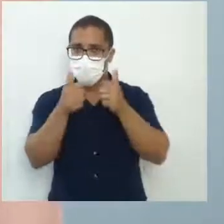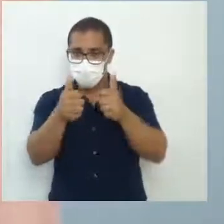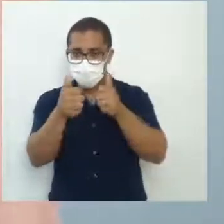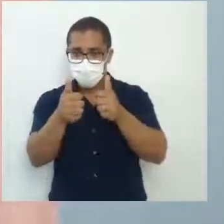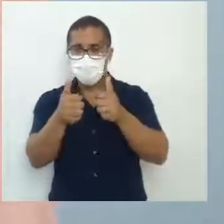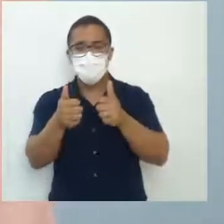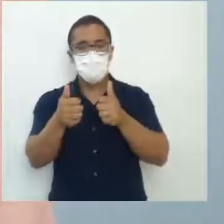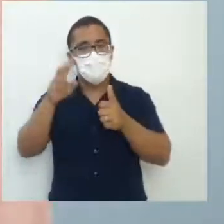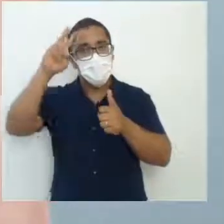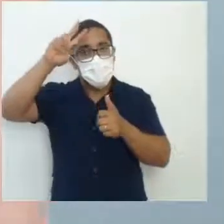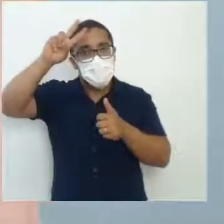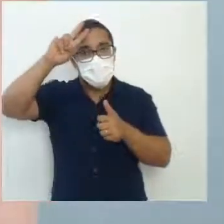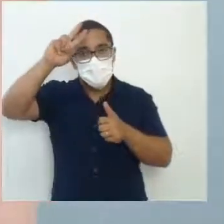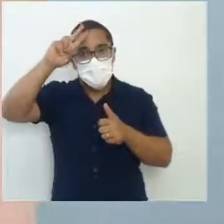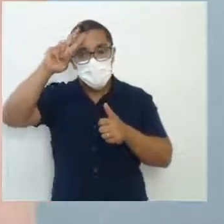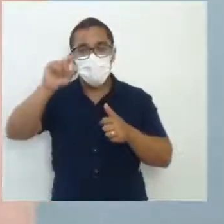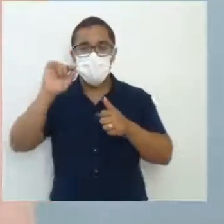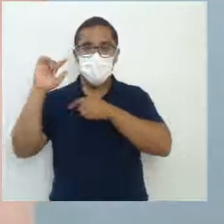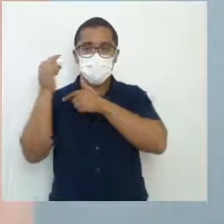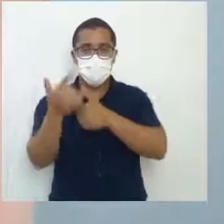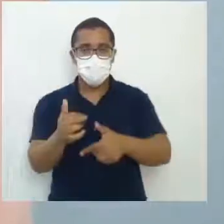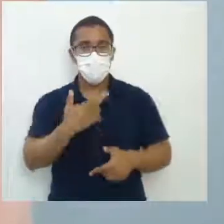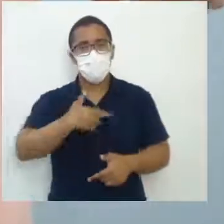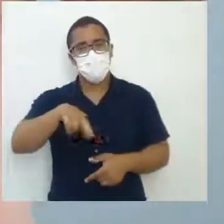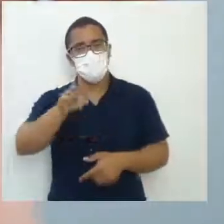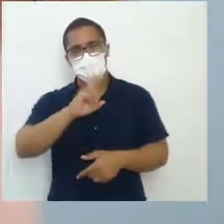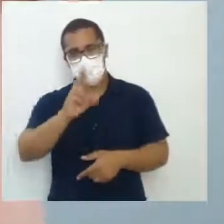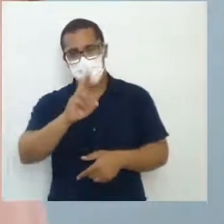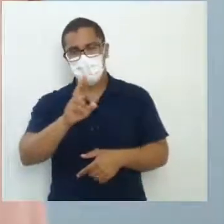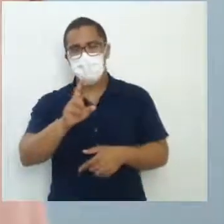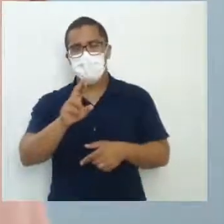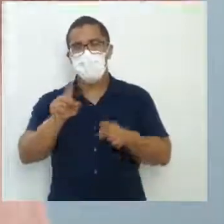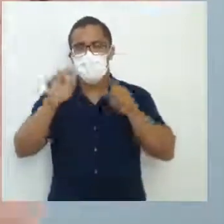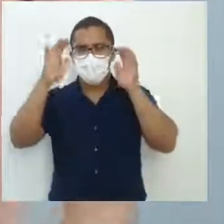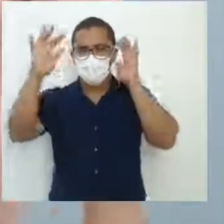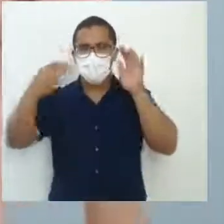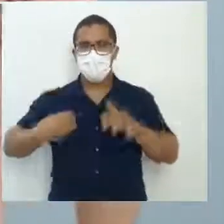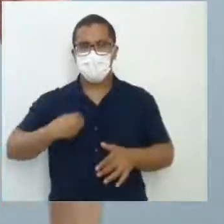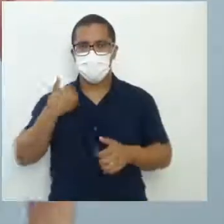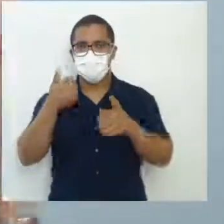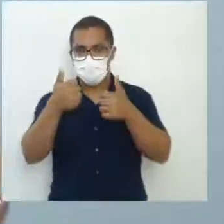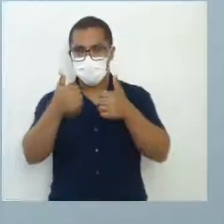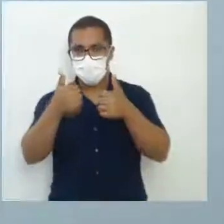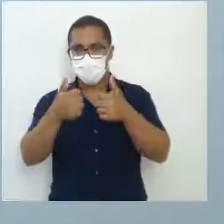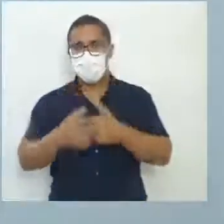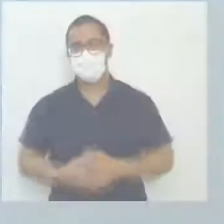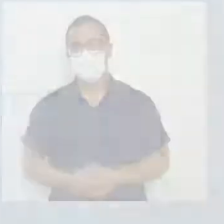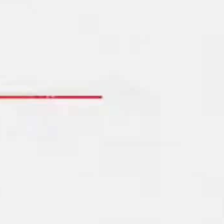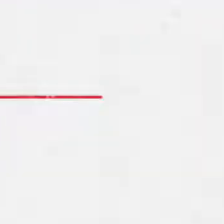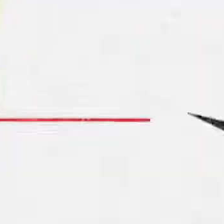Lembrando sempre o respeito às tradições religiosas e filosofias de vida, sempre.